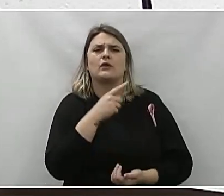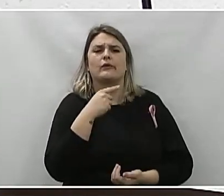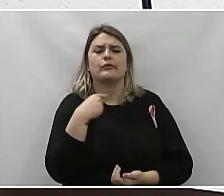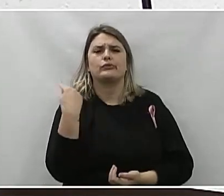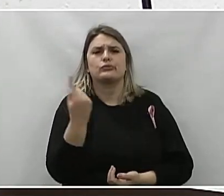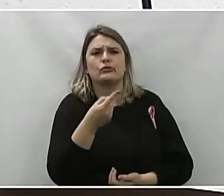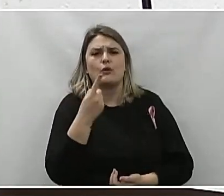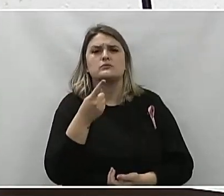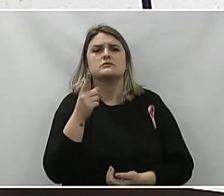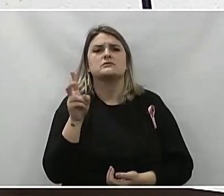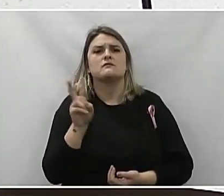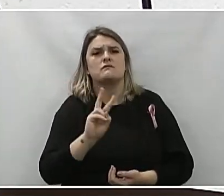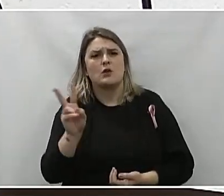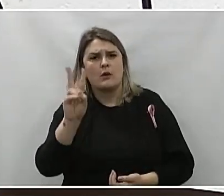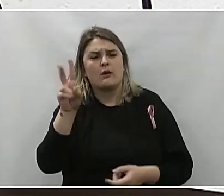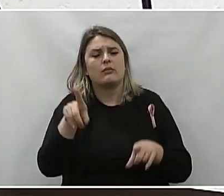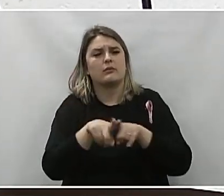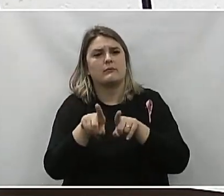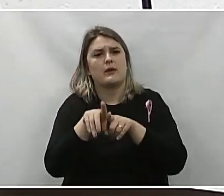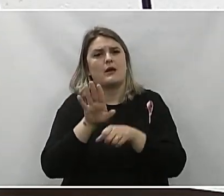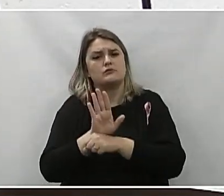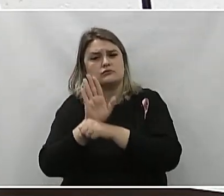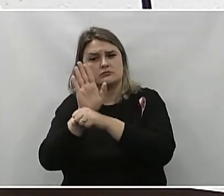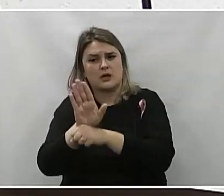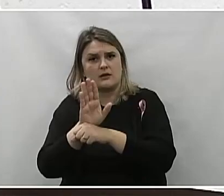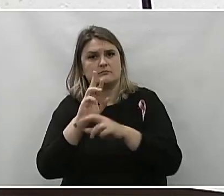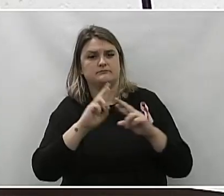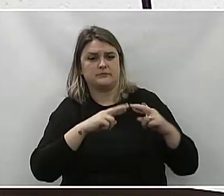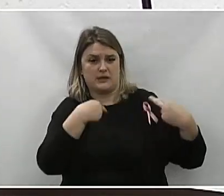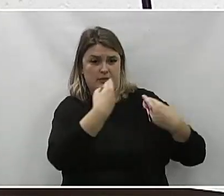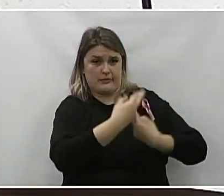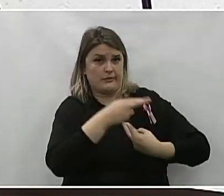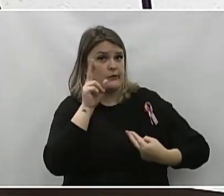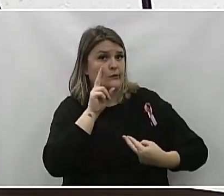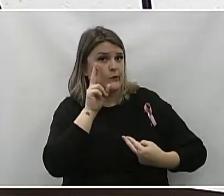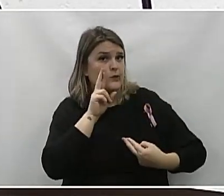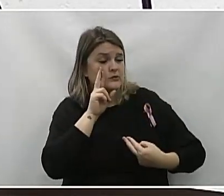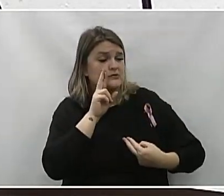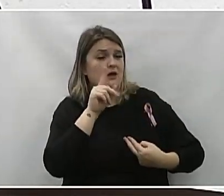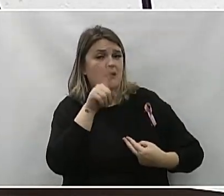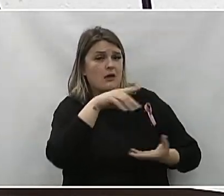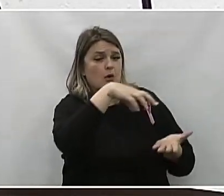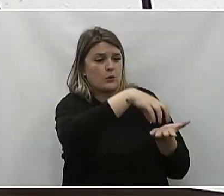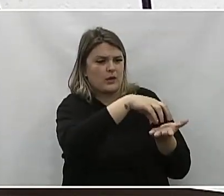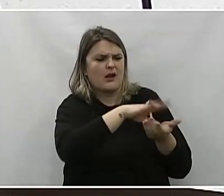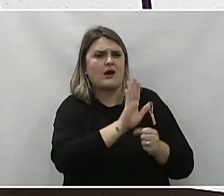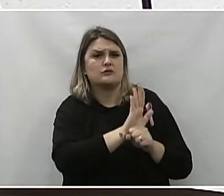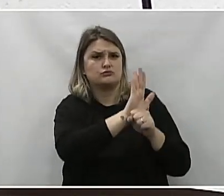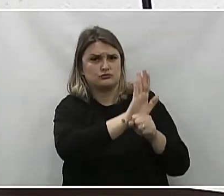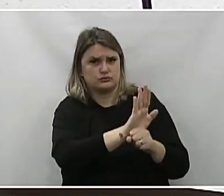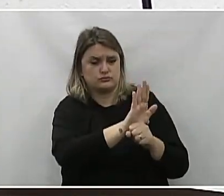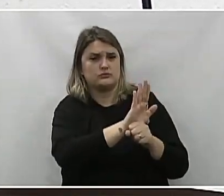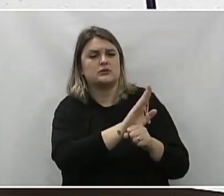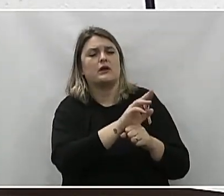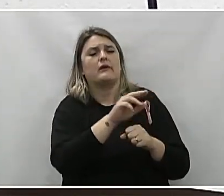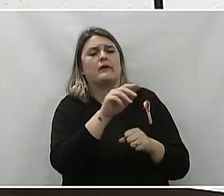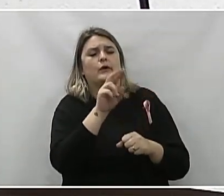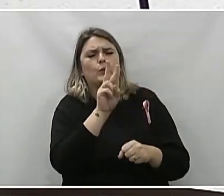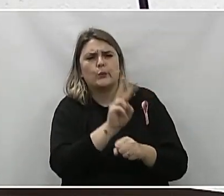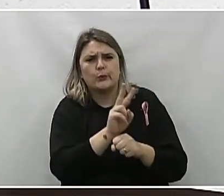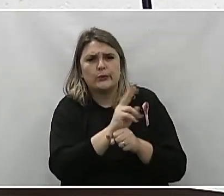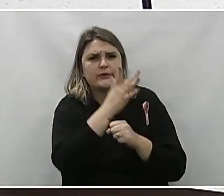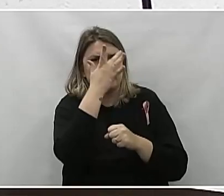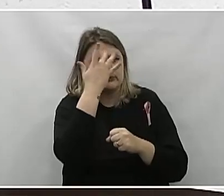valorizar e ajudar que a rede feminina que é instituição que nos ajuda que União da Vitória cuidar